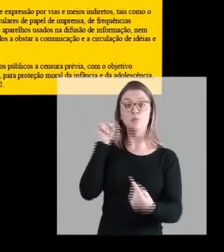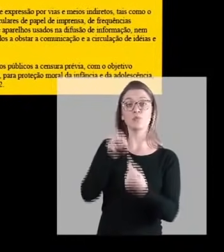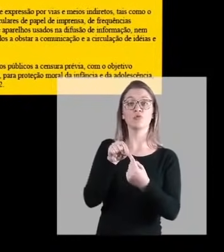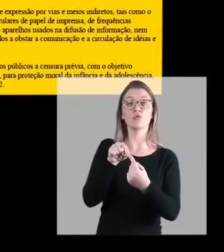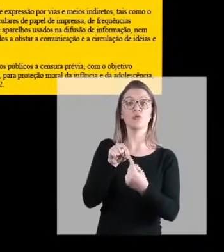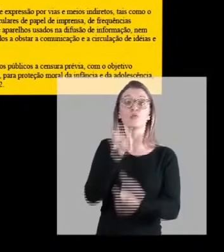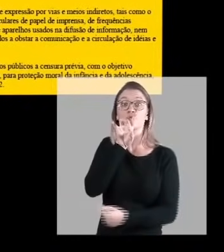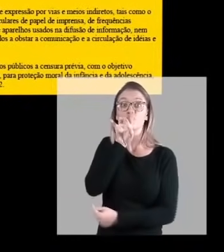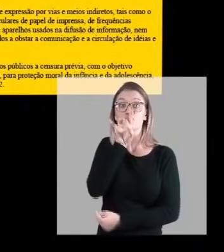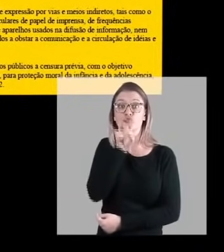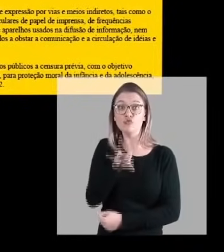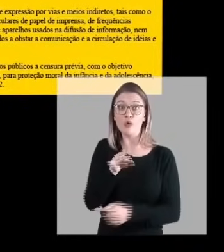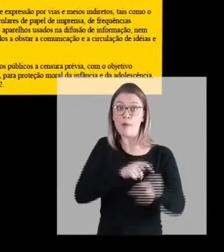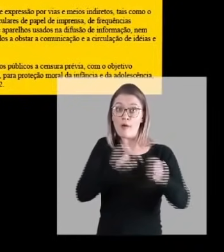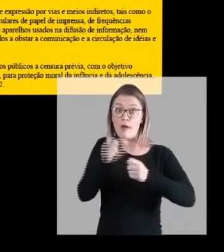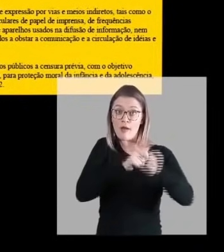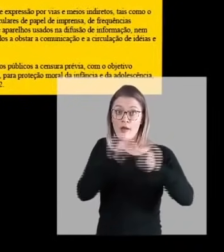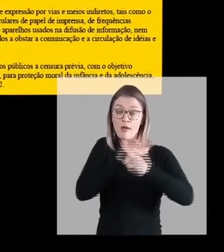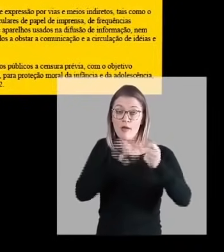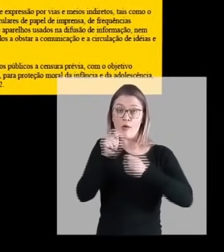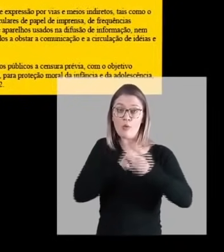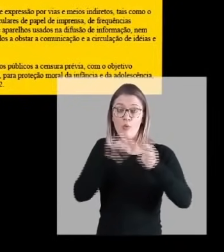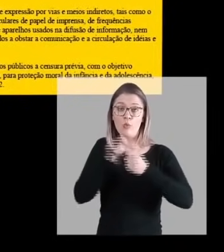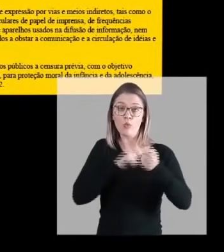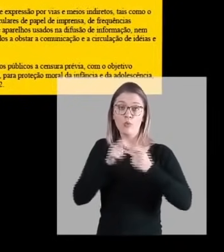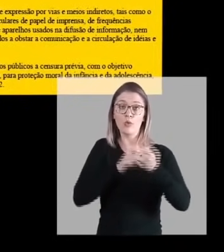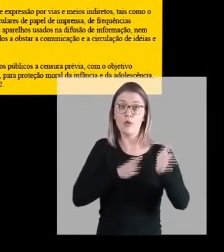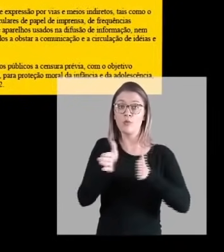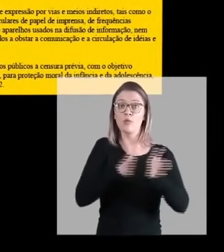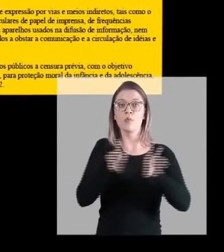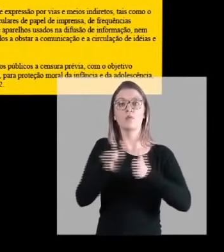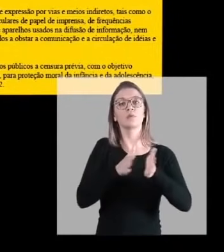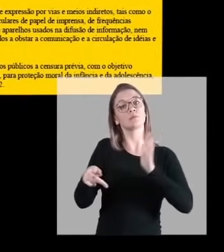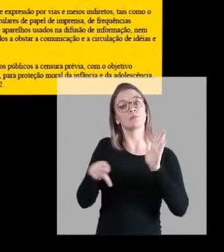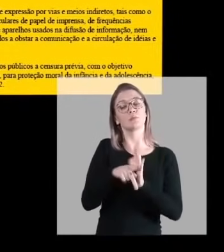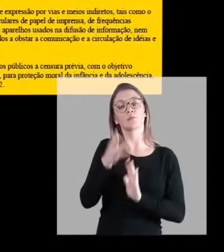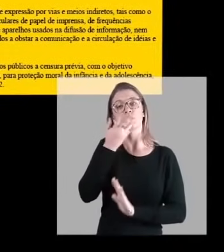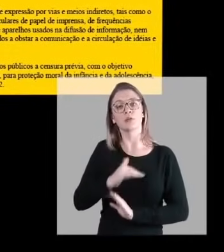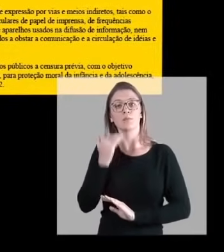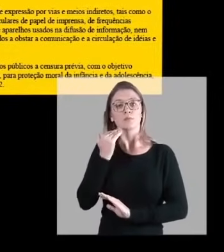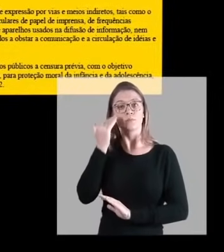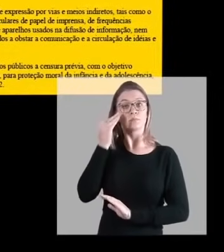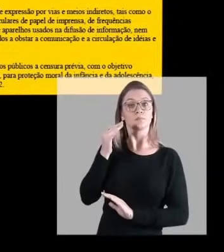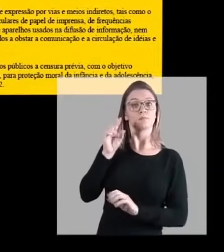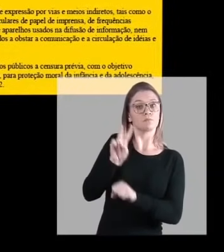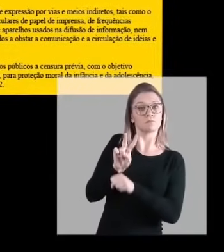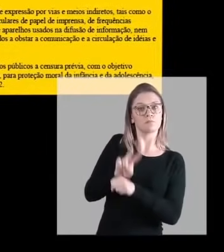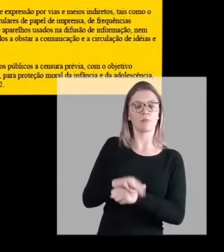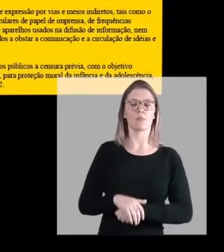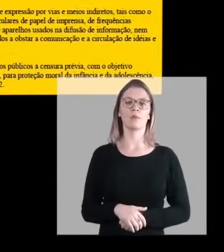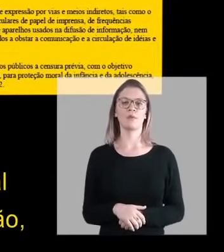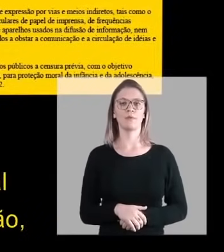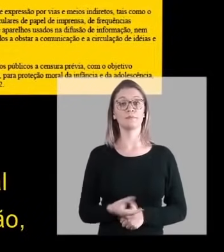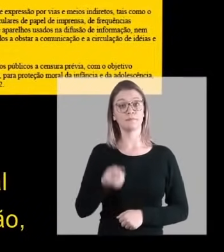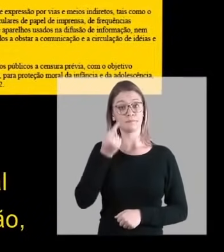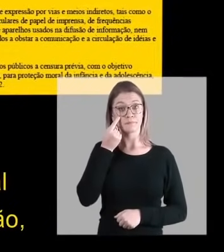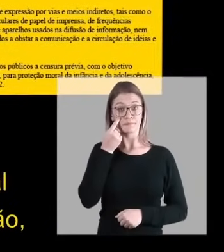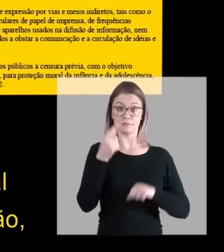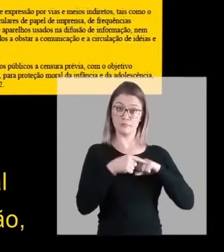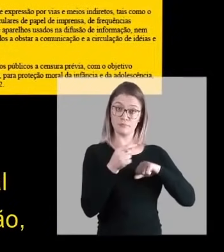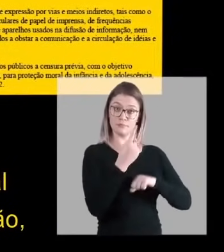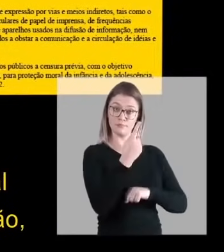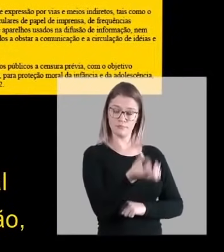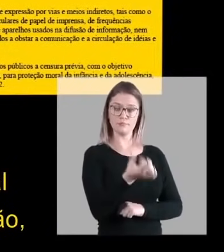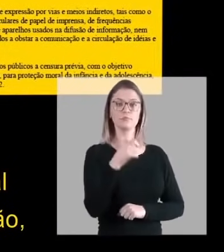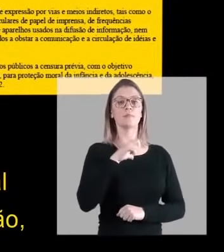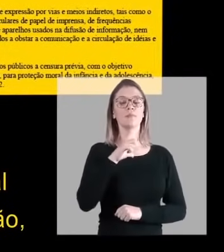de regular o acesso a eles para a proteção moral da infância e da adolescência. Então veja, ao mesmo tempo em que esse artigo 16 fala que nós